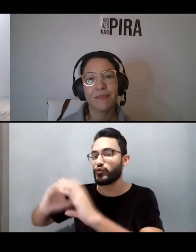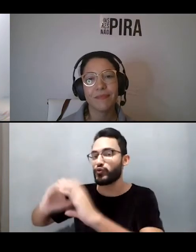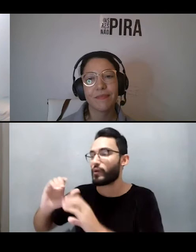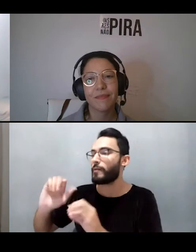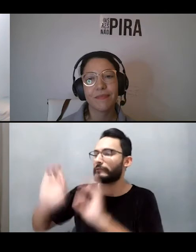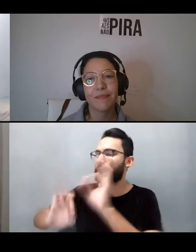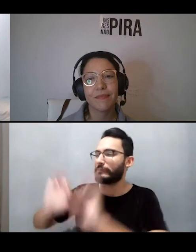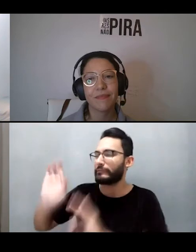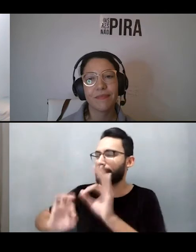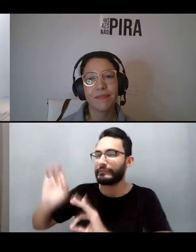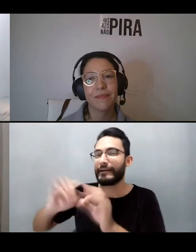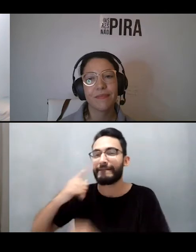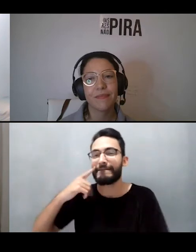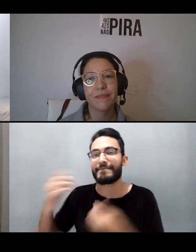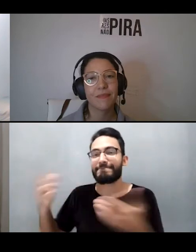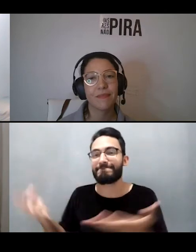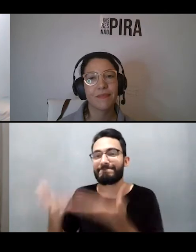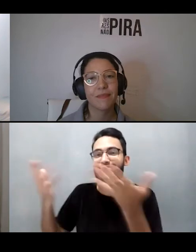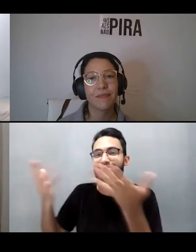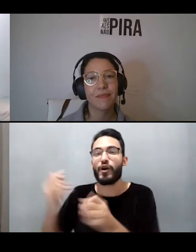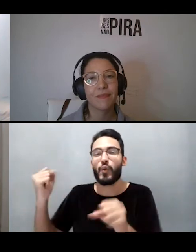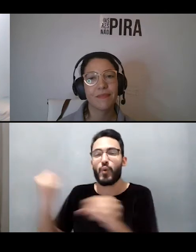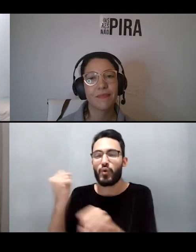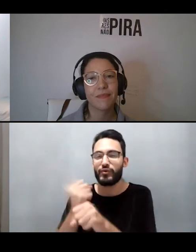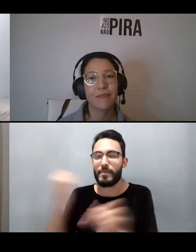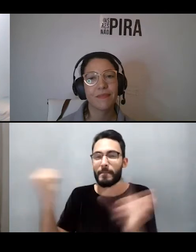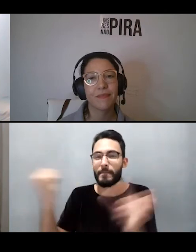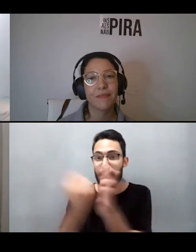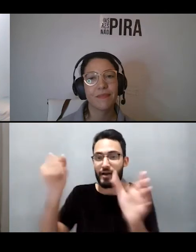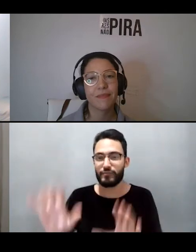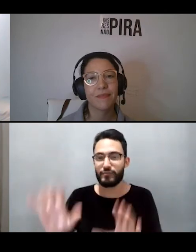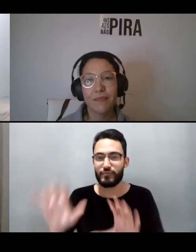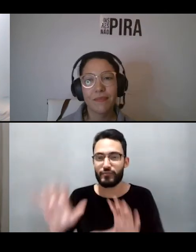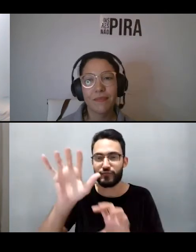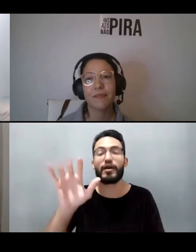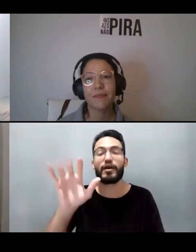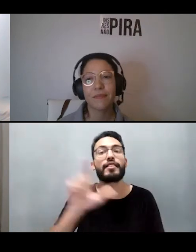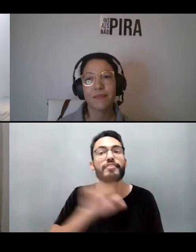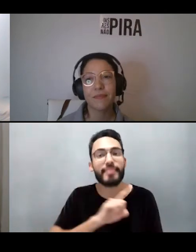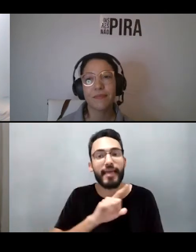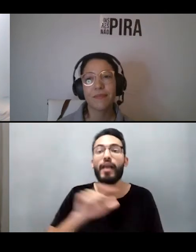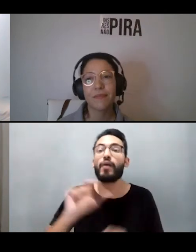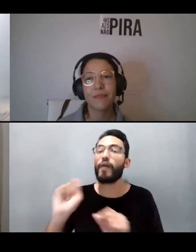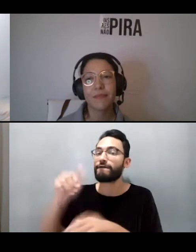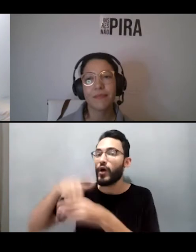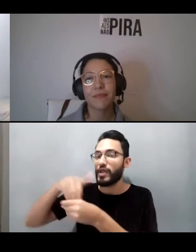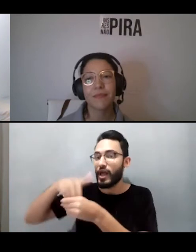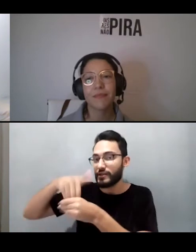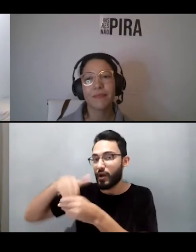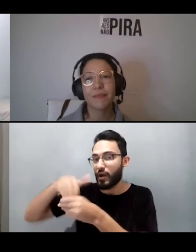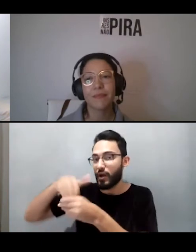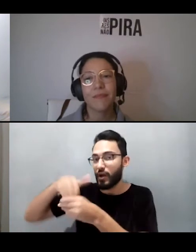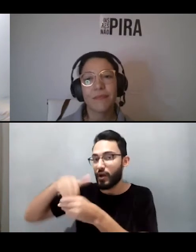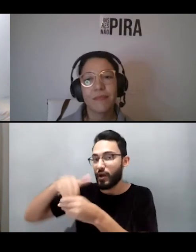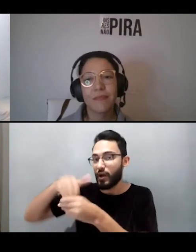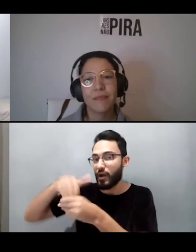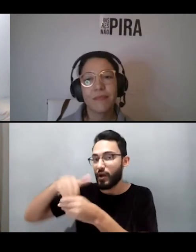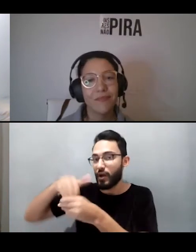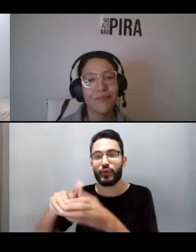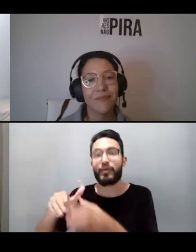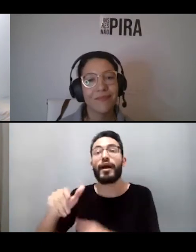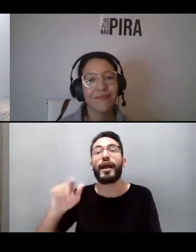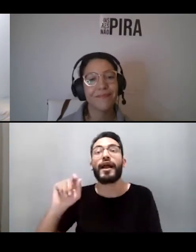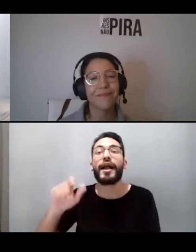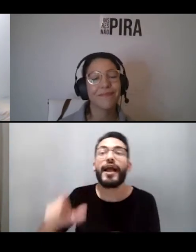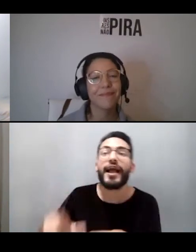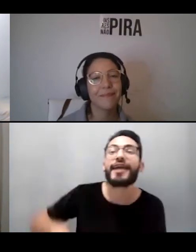pessoas voluntárias que construíram as logos, fizemos uma votação dentro da comunidade. E aí o Neto Torim foi quem